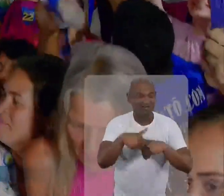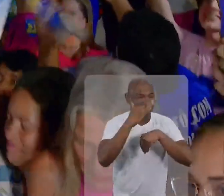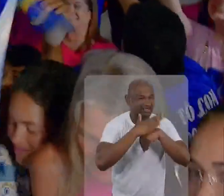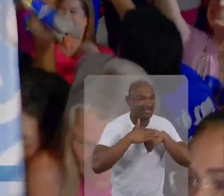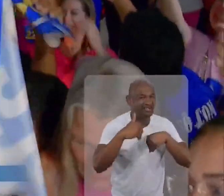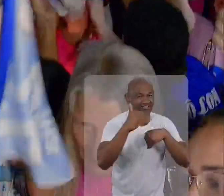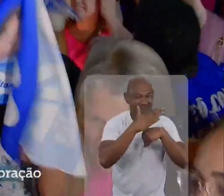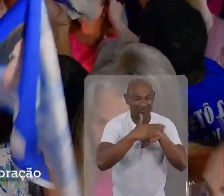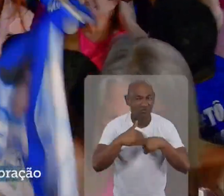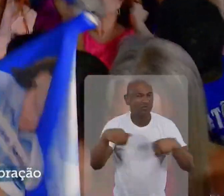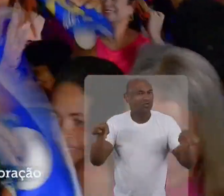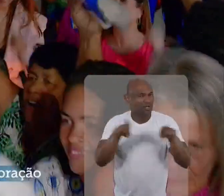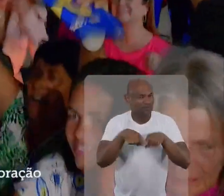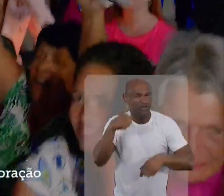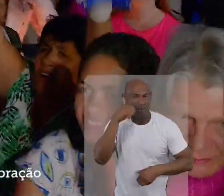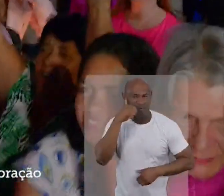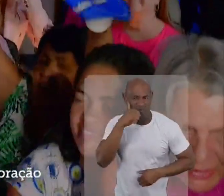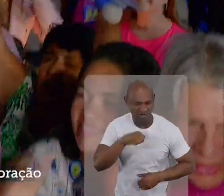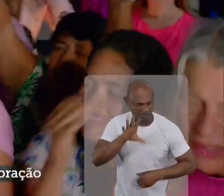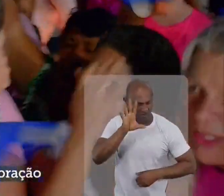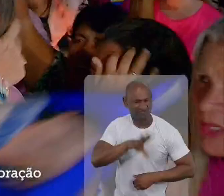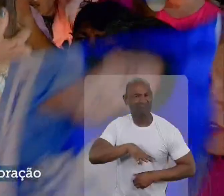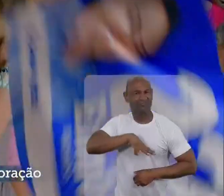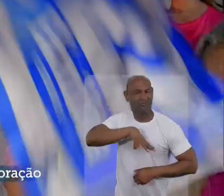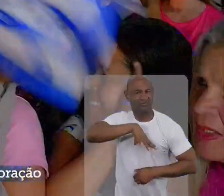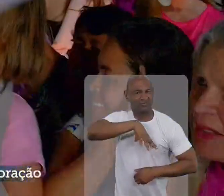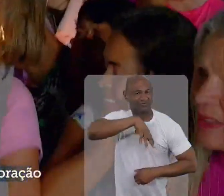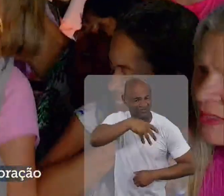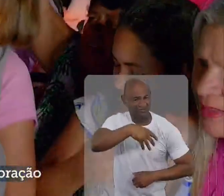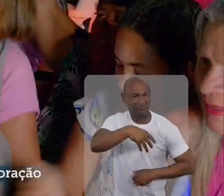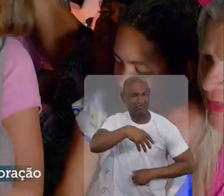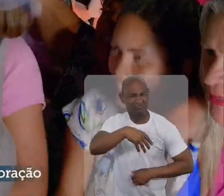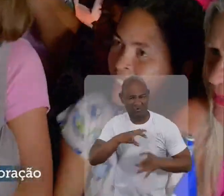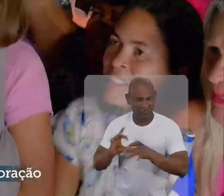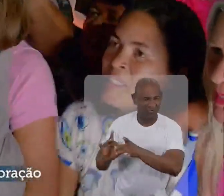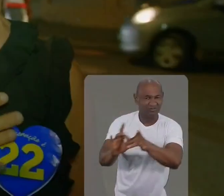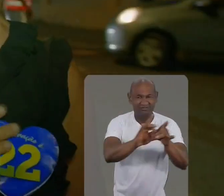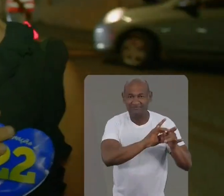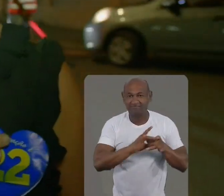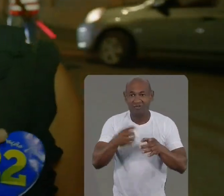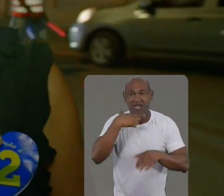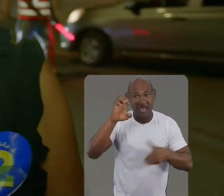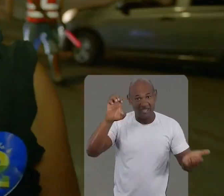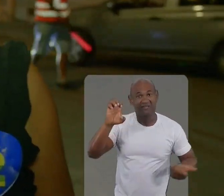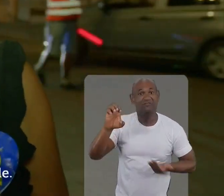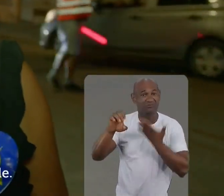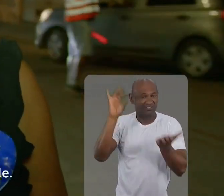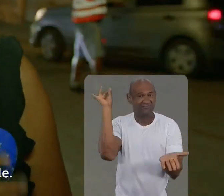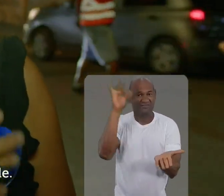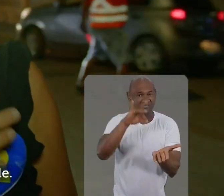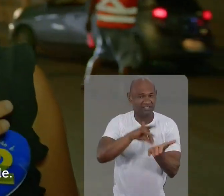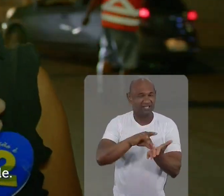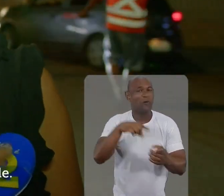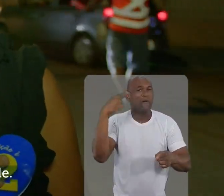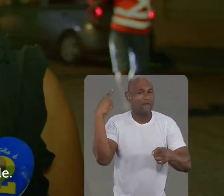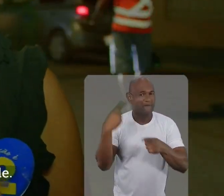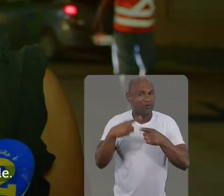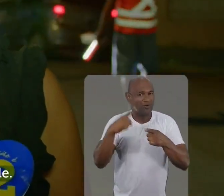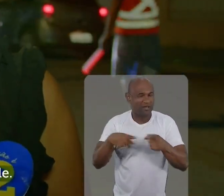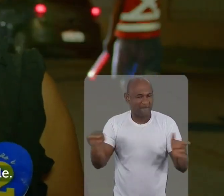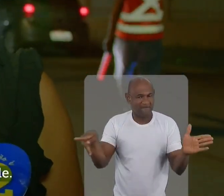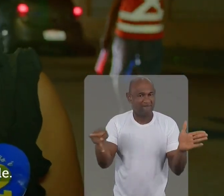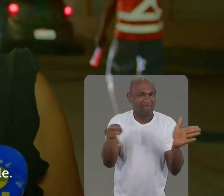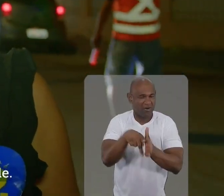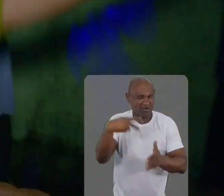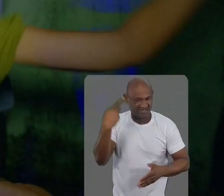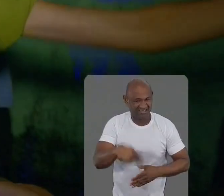Apoio, carinho e a força das mulheres em um só coração. É uma Emília de coração porque é raízes